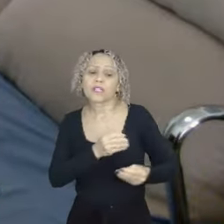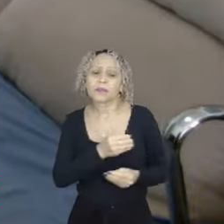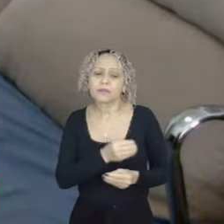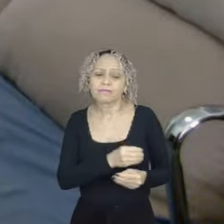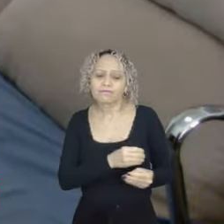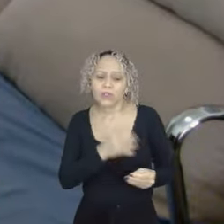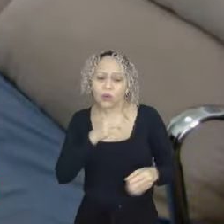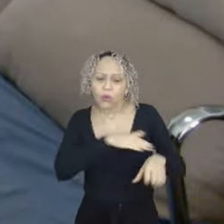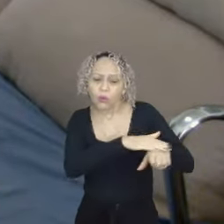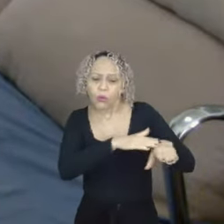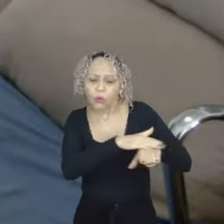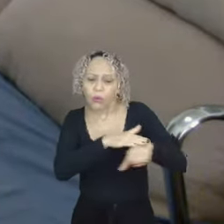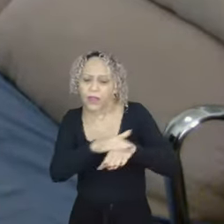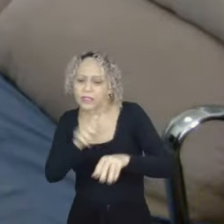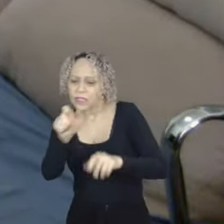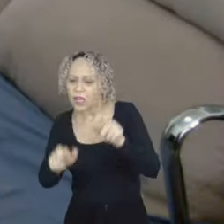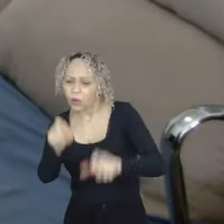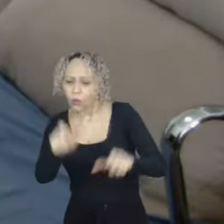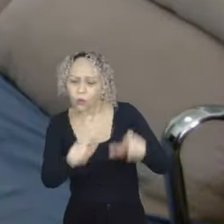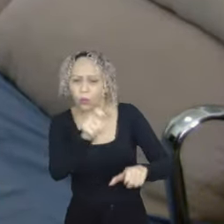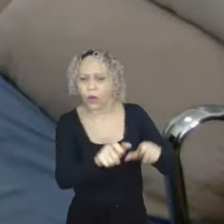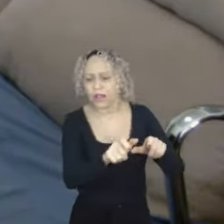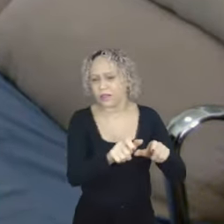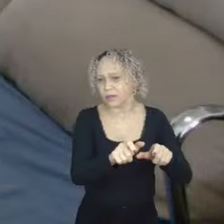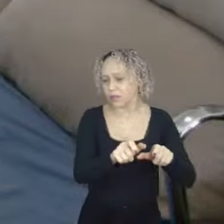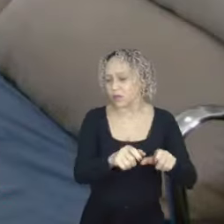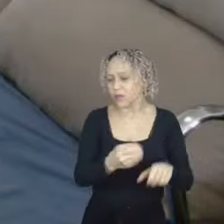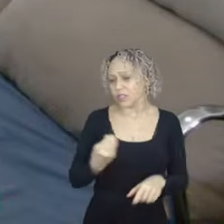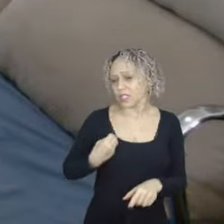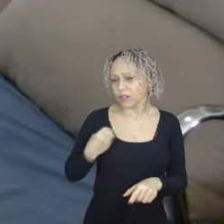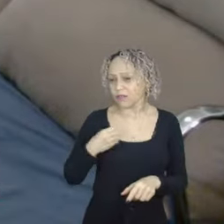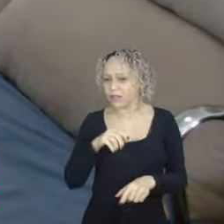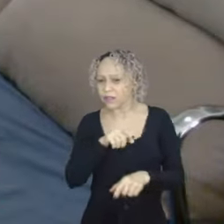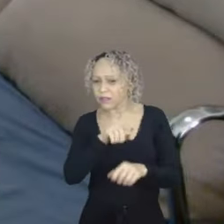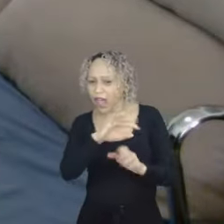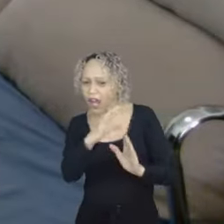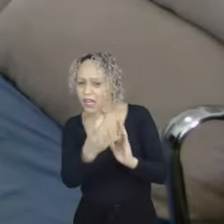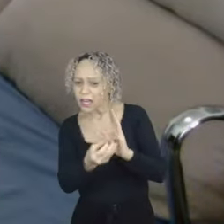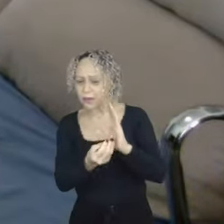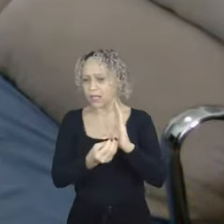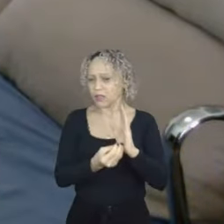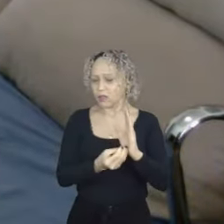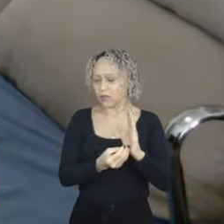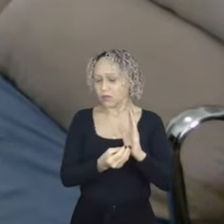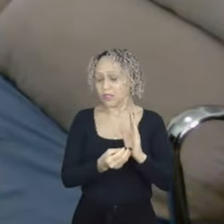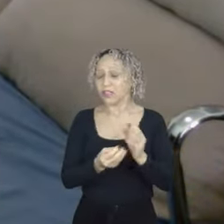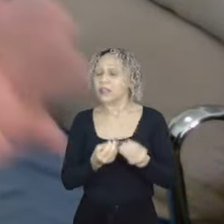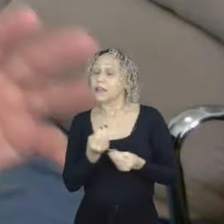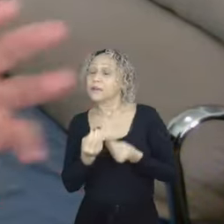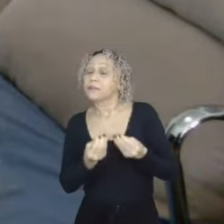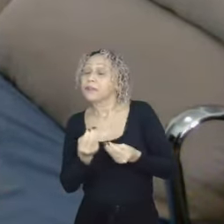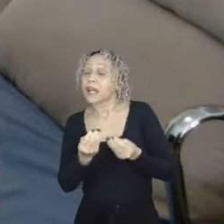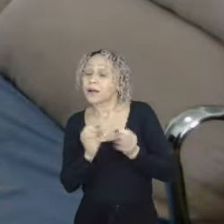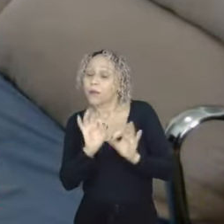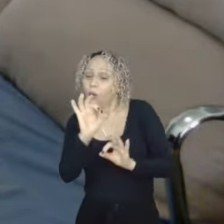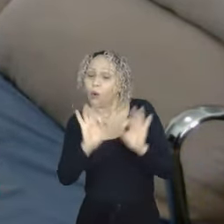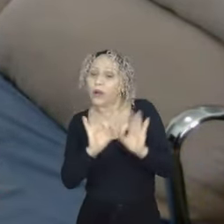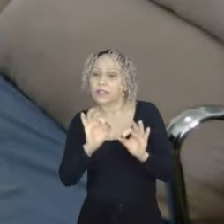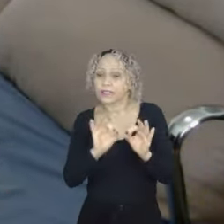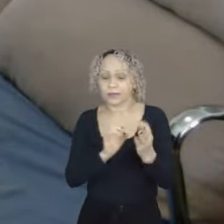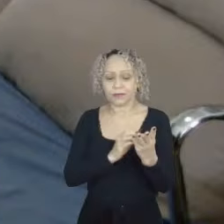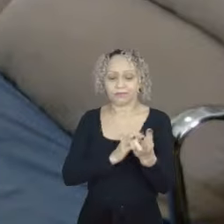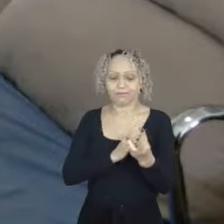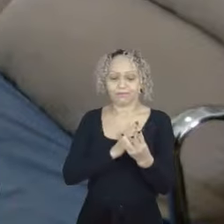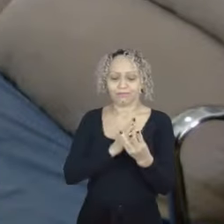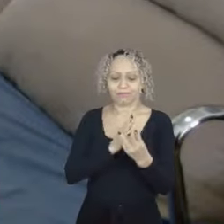muito detalhe ali sobre como isso vai casar com a agenda climática do Brasil no G20, né? Dentro daqueles três eixos ali